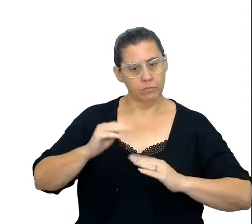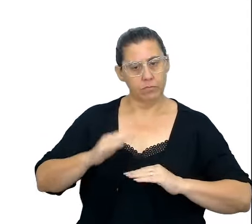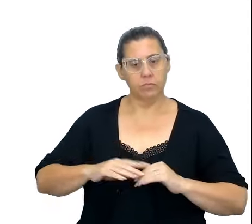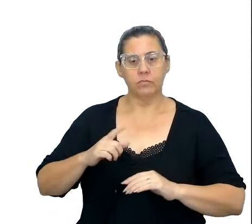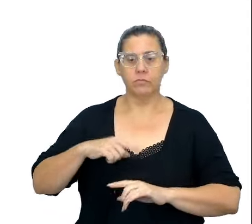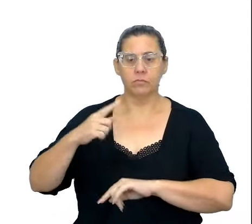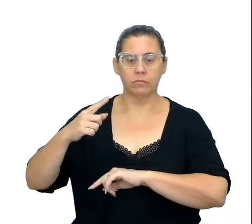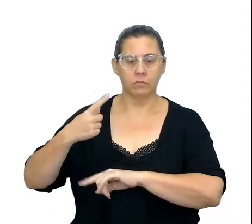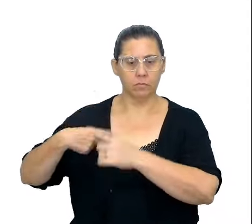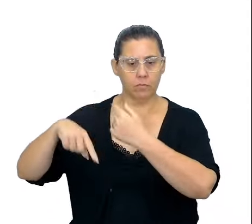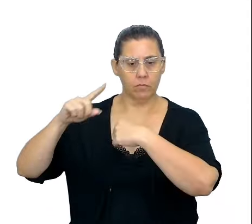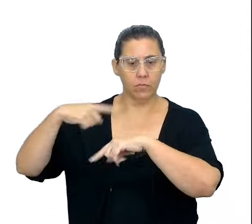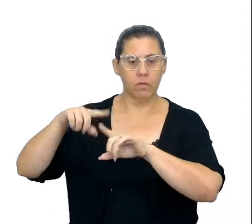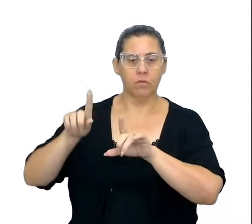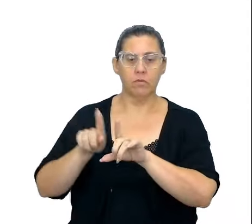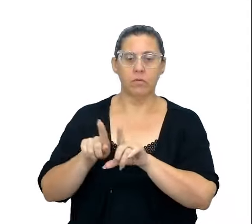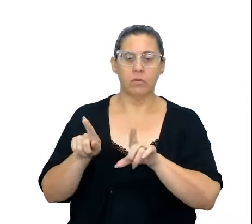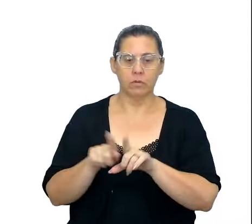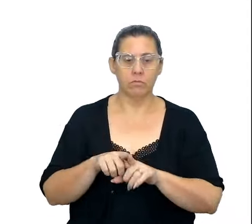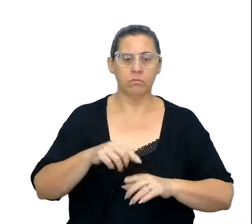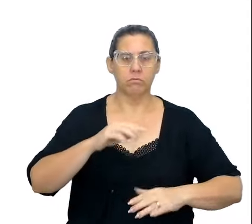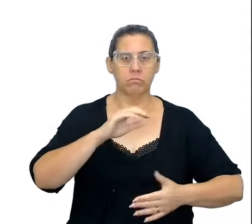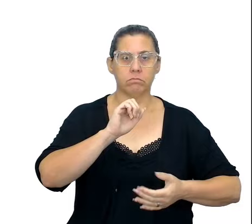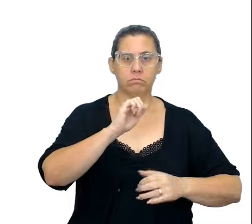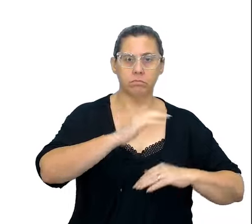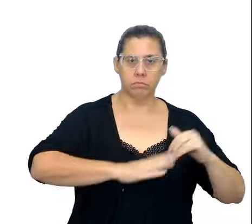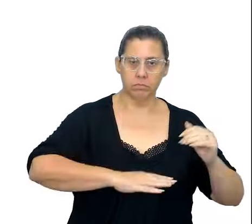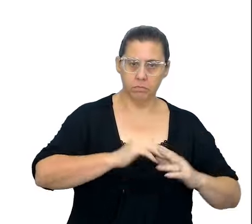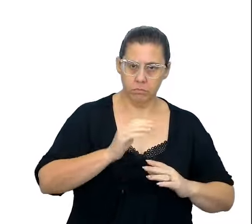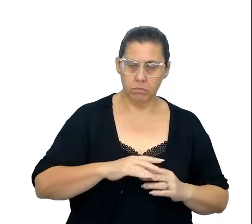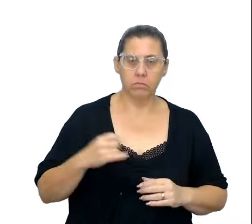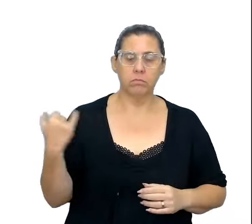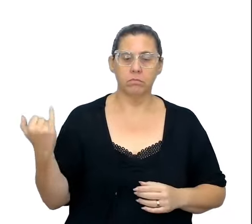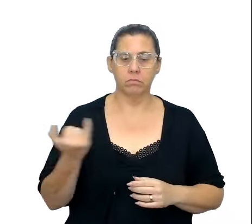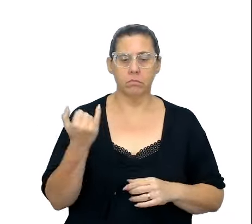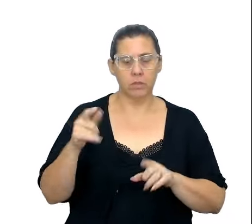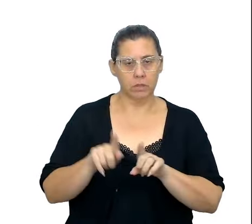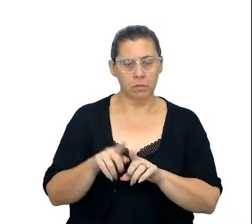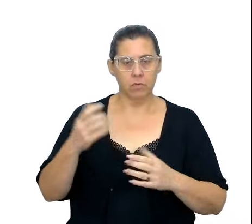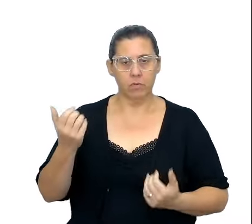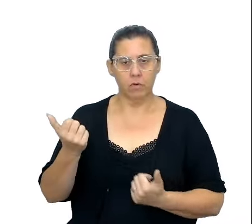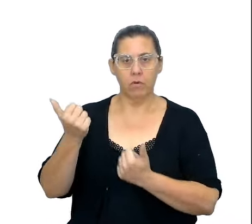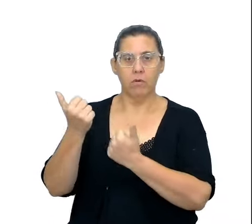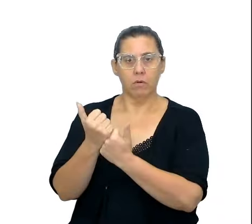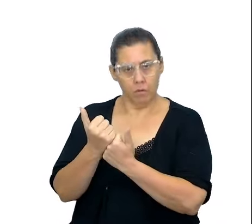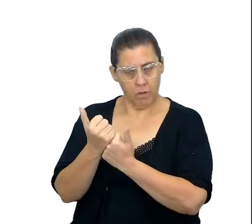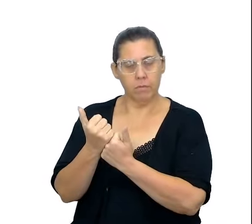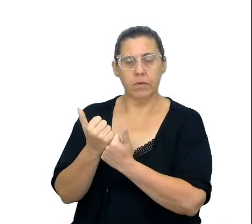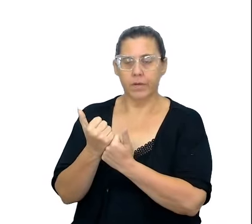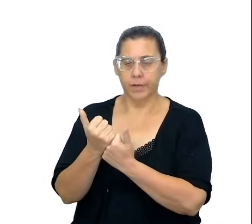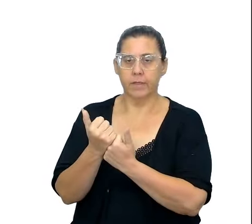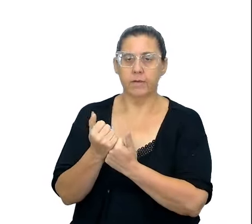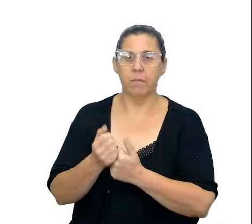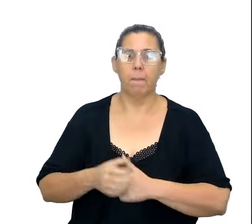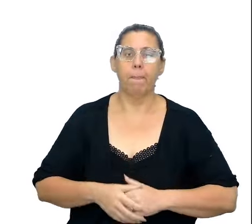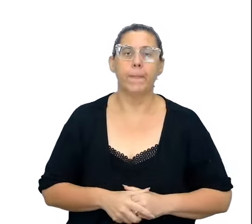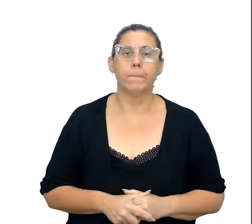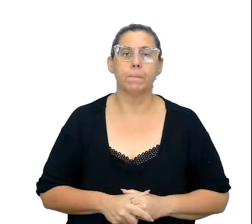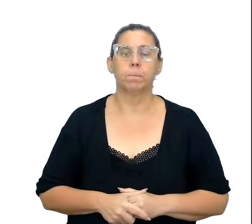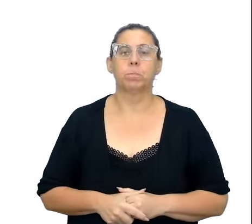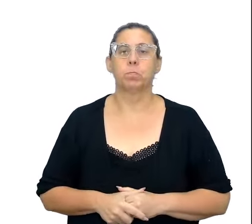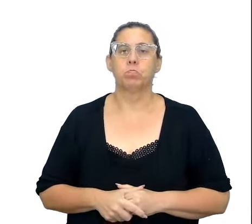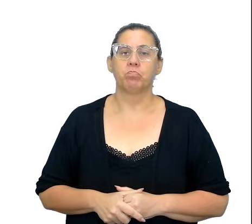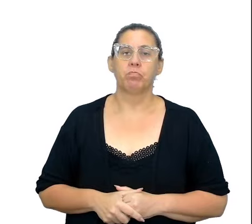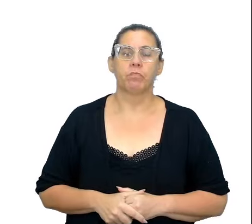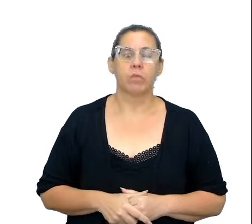desenvolvidas, trabalhadas, tanto a habilidade essencial, como as habilidades que vão apoiar, né, a habilidade essencial, que são as habilidades de